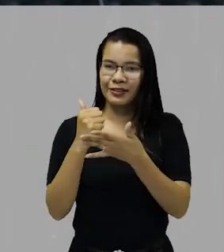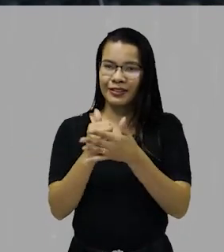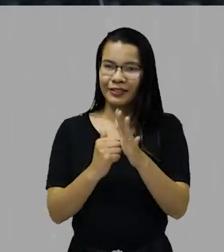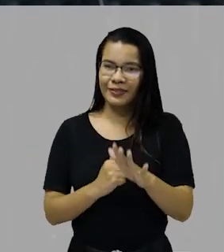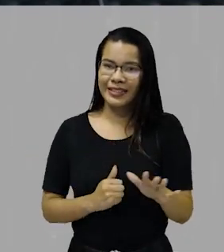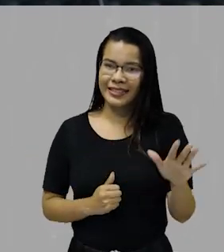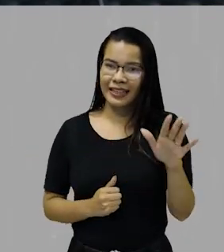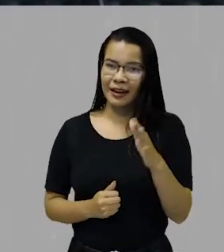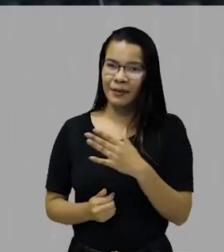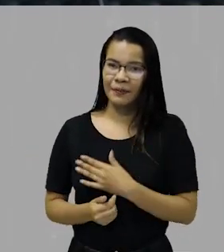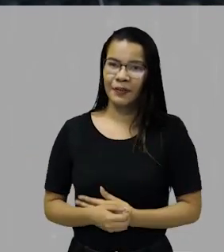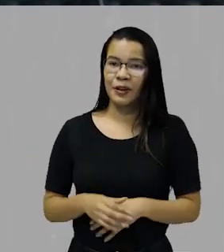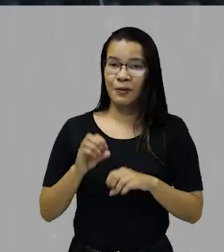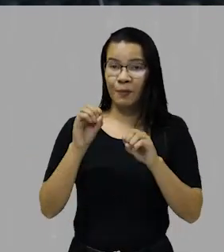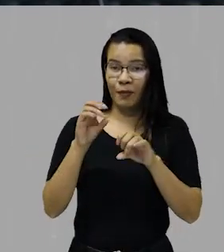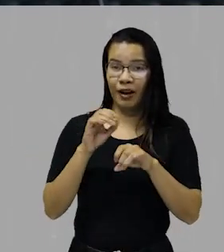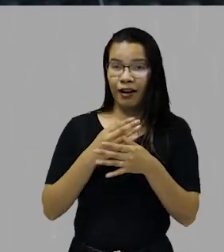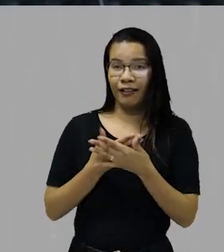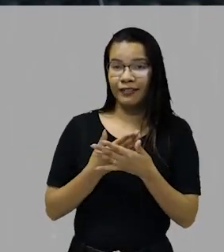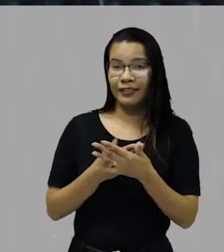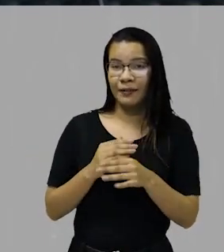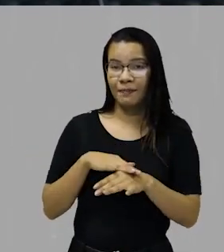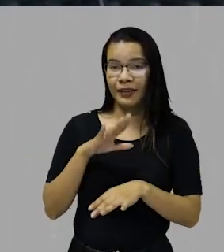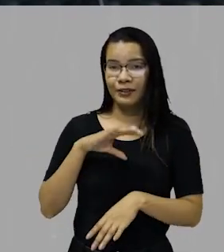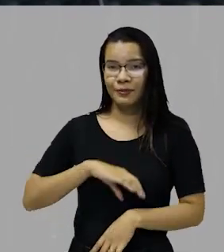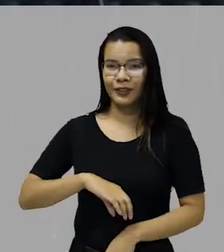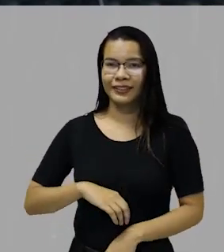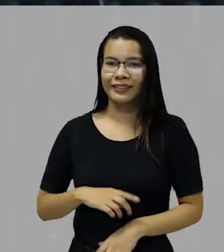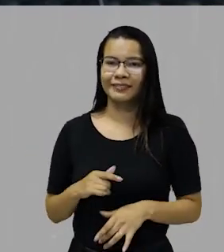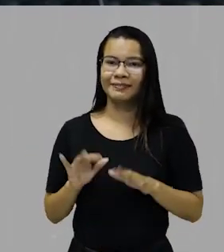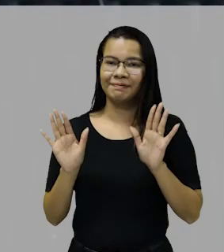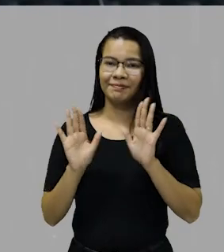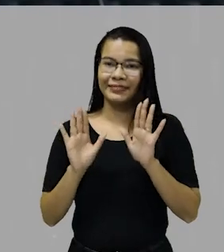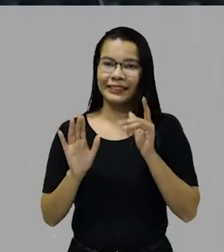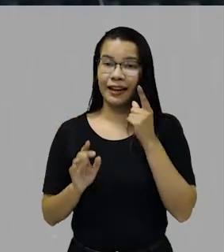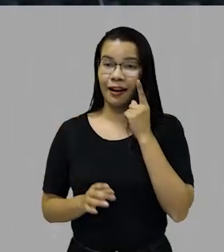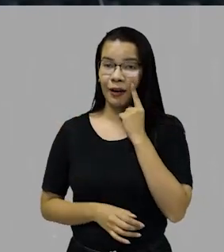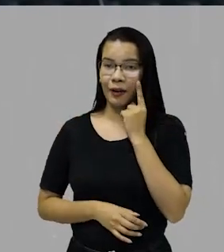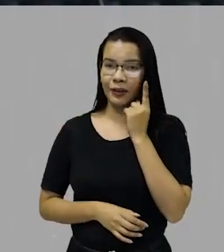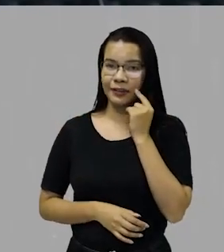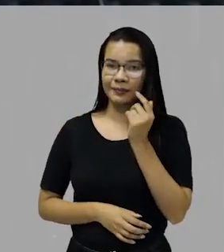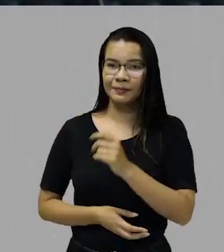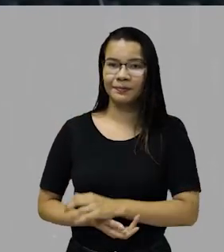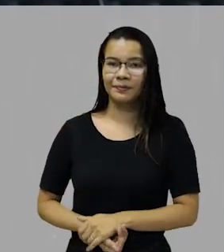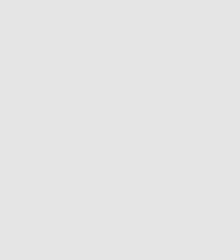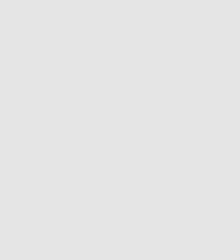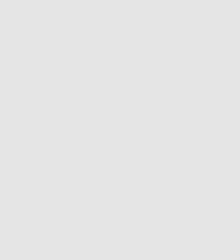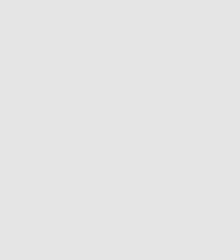vocês em mais uma aula de língua portuguesa. Eu fico por aqui. Compliquei?